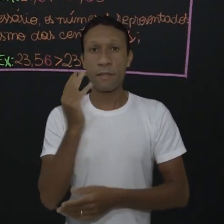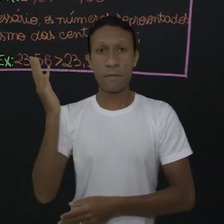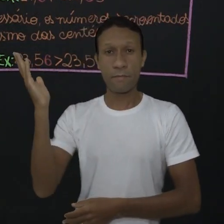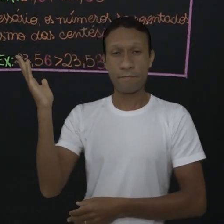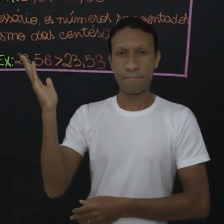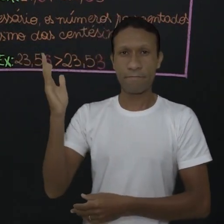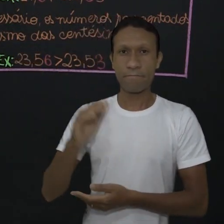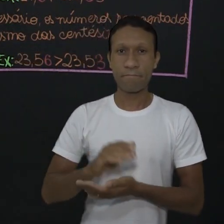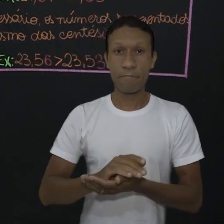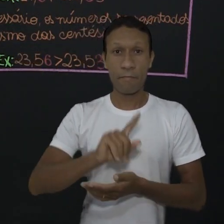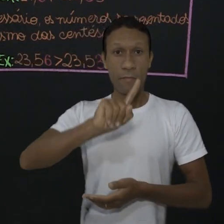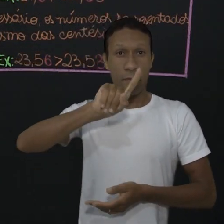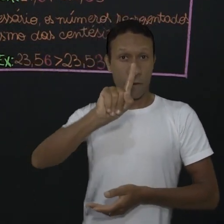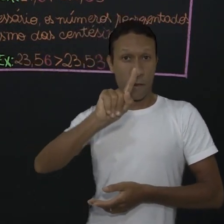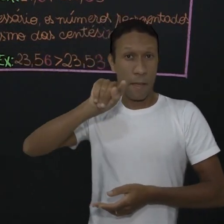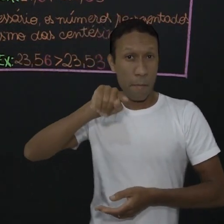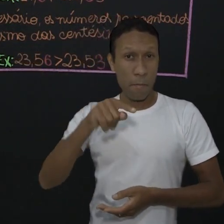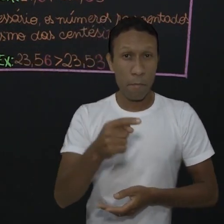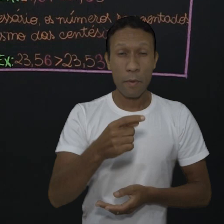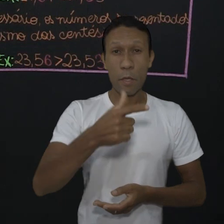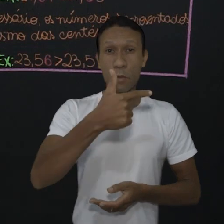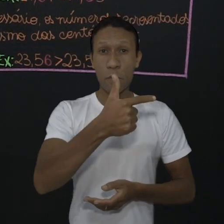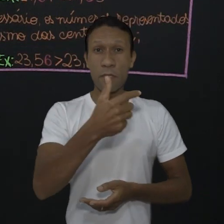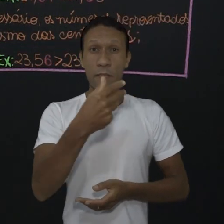aqui esse número,